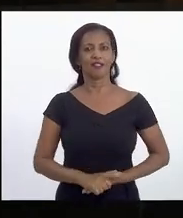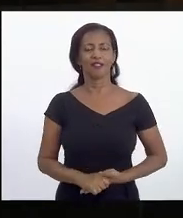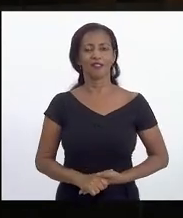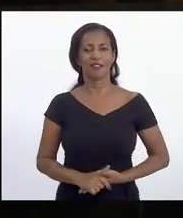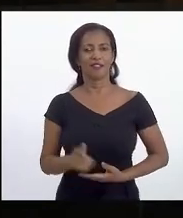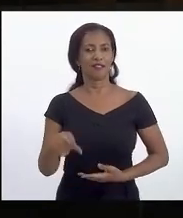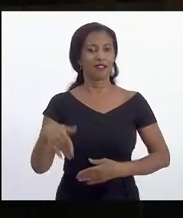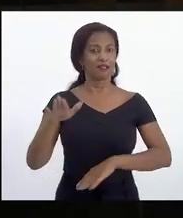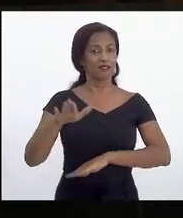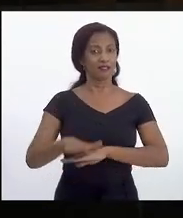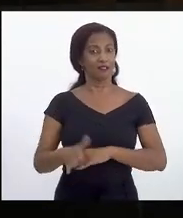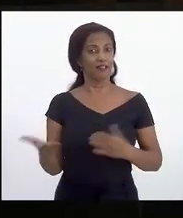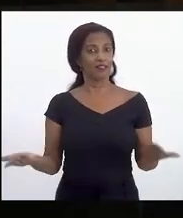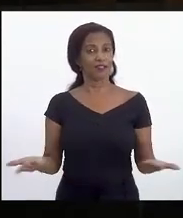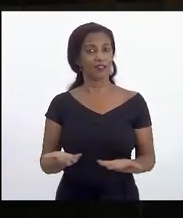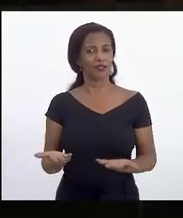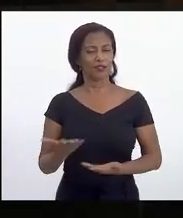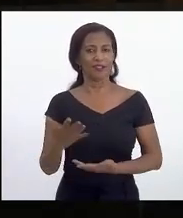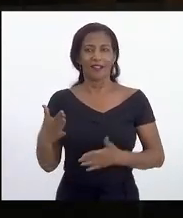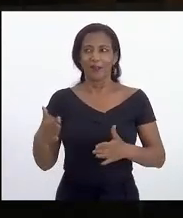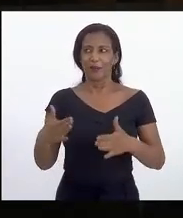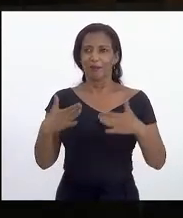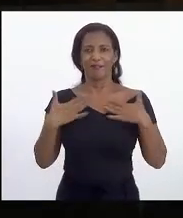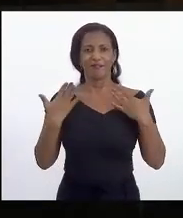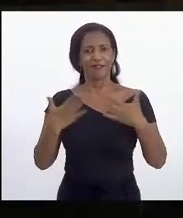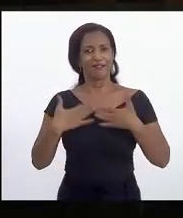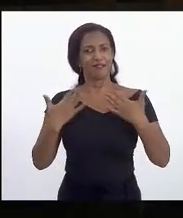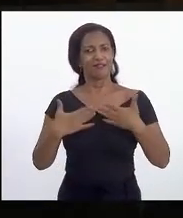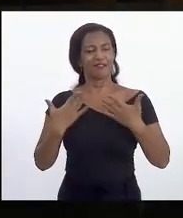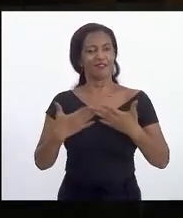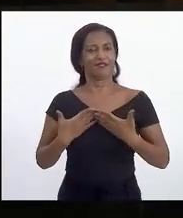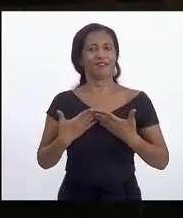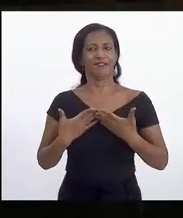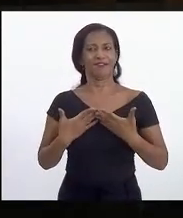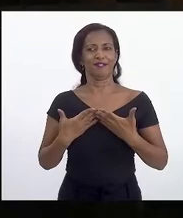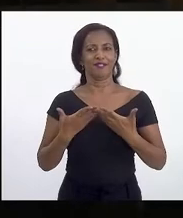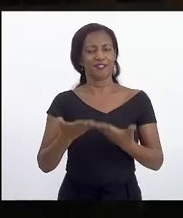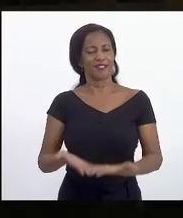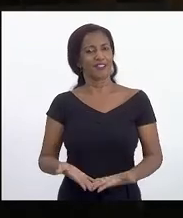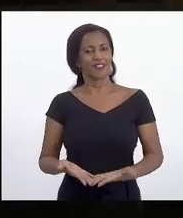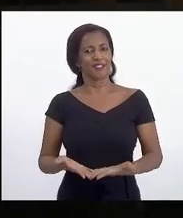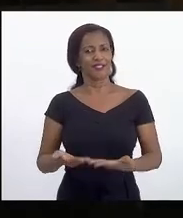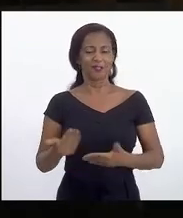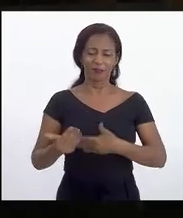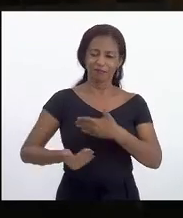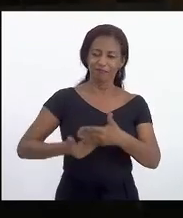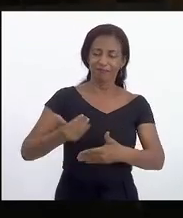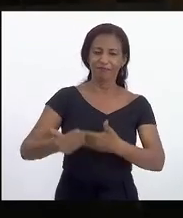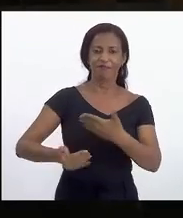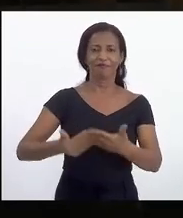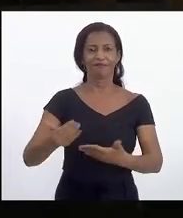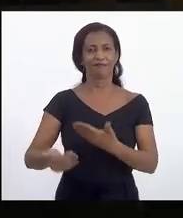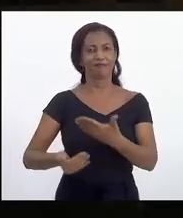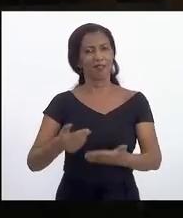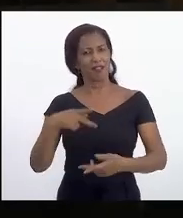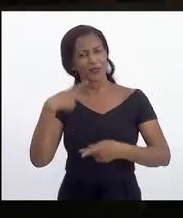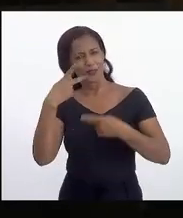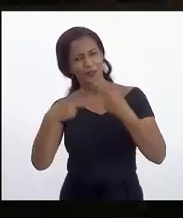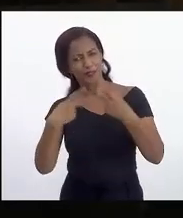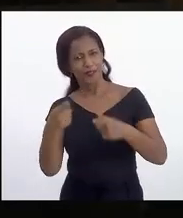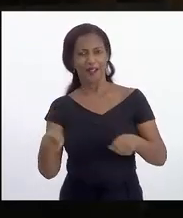nesta tarde de hoje é com muita alegria que dando prosseguimento às voltas